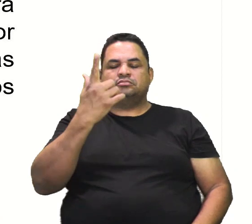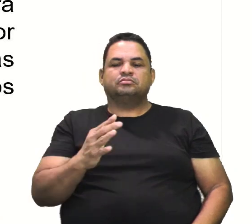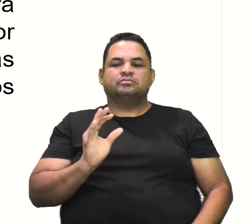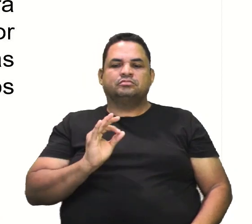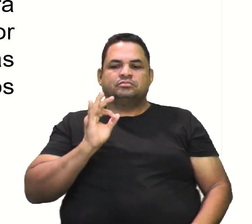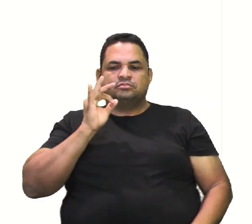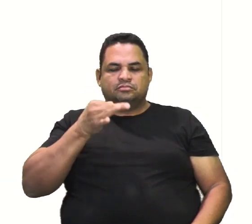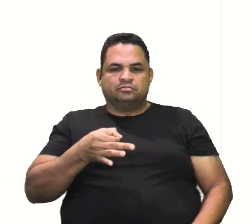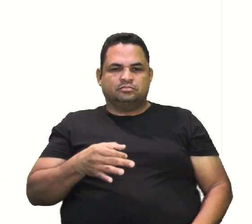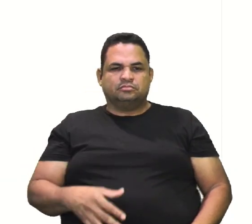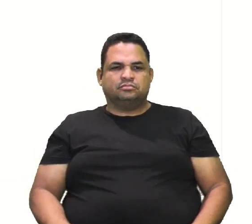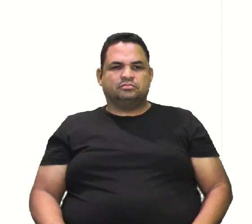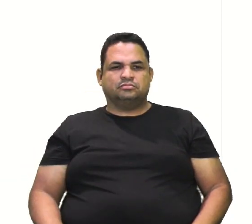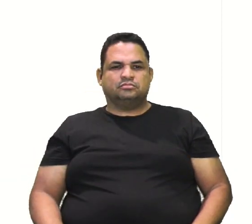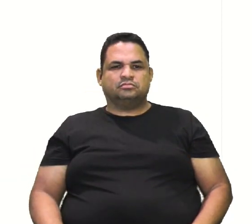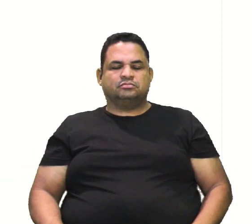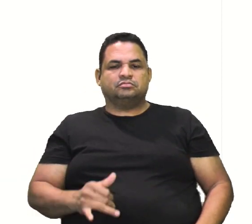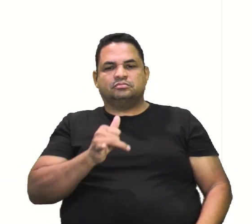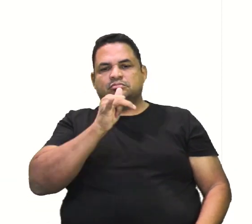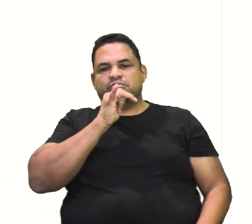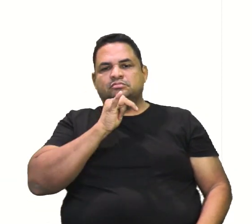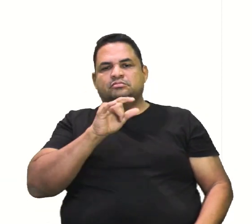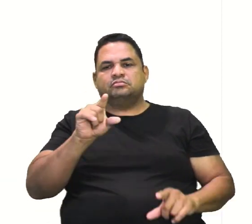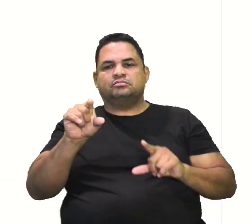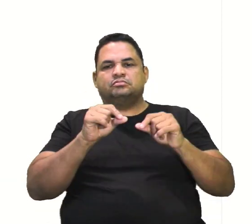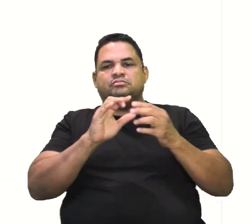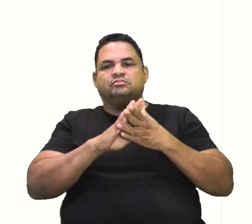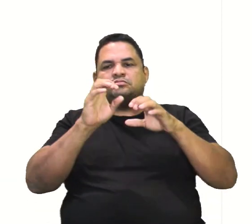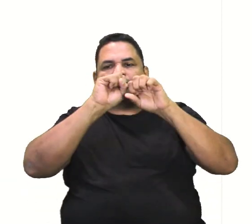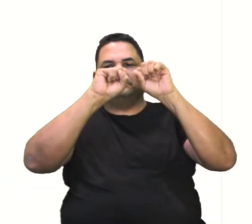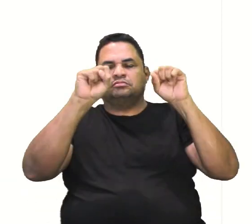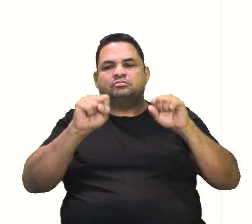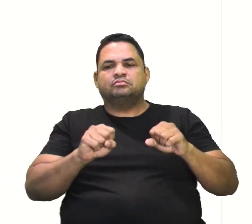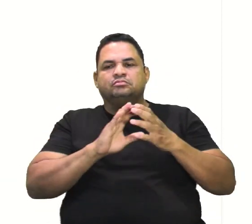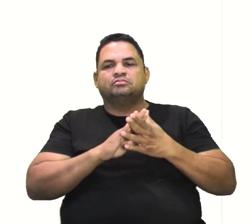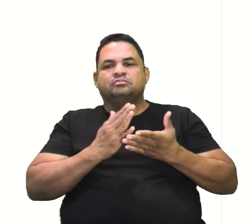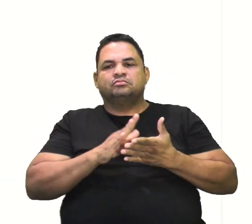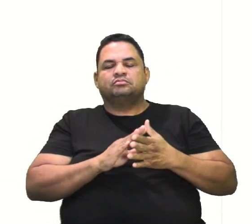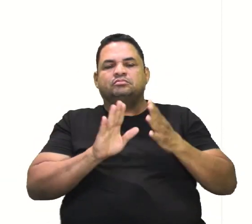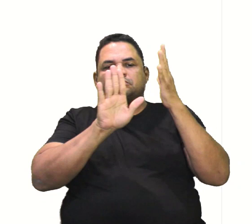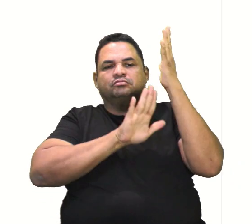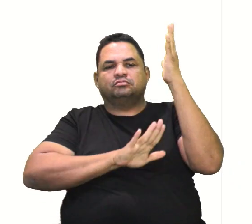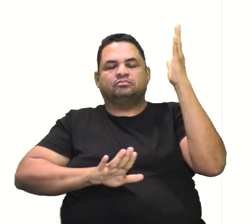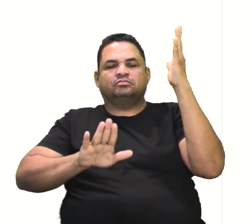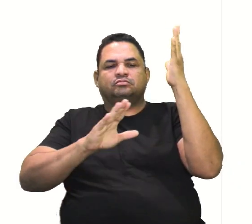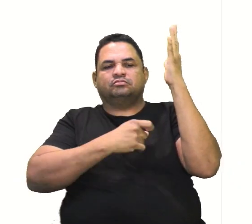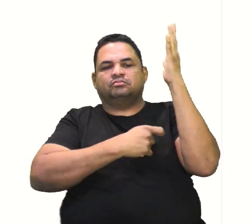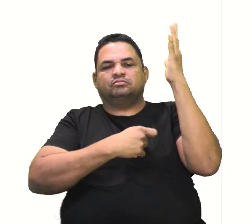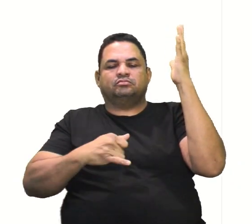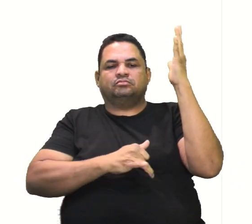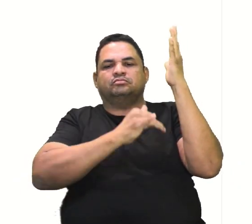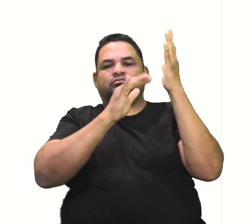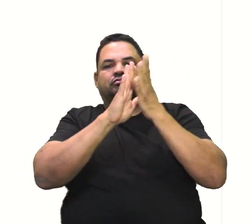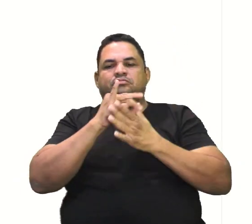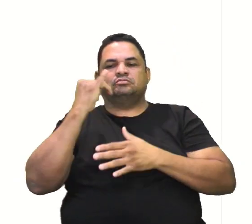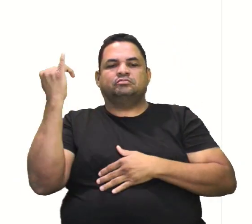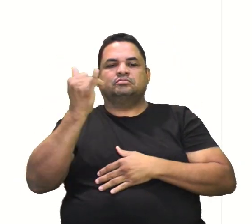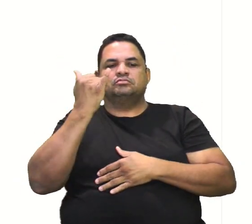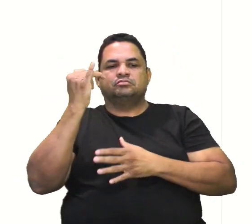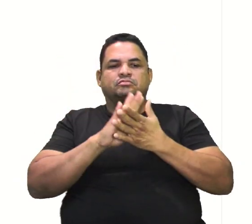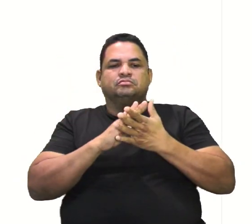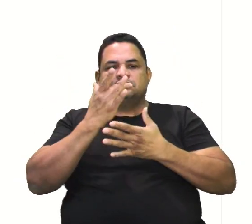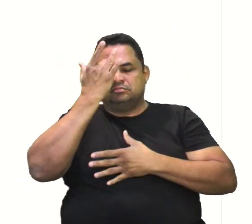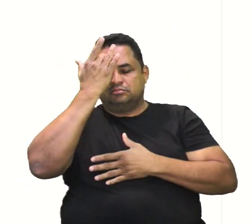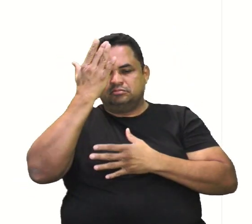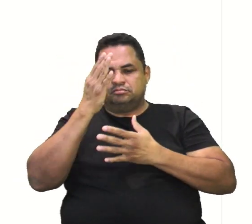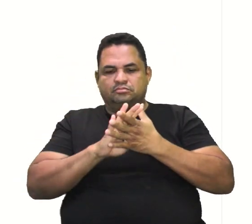altura, certo? Certo, certo. Nesse exemplo, a escolha do sistema de eixos cartesianos adequado é muito importante